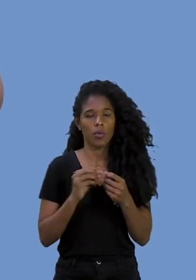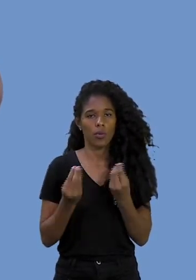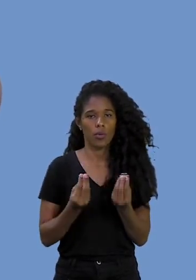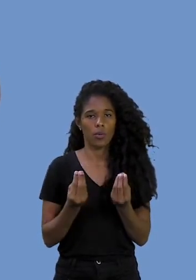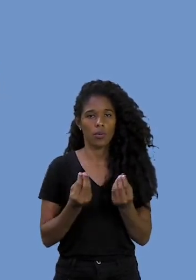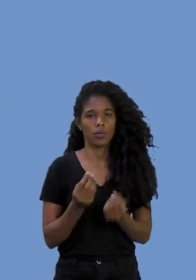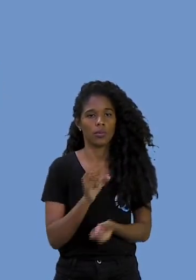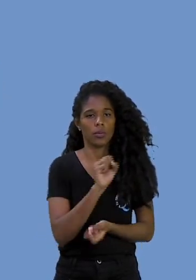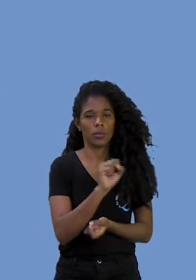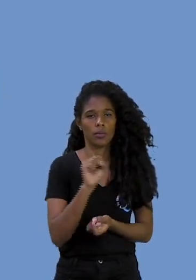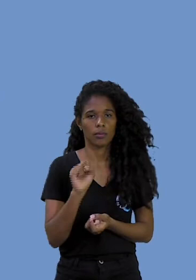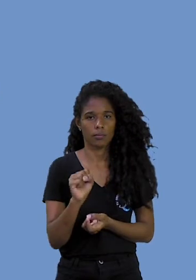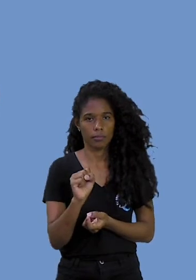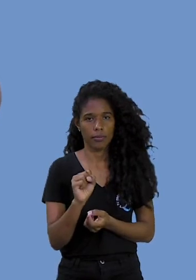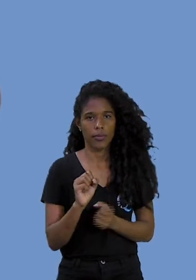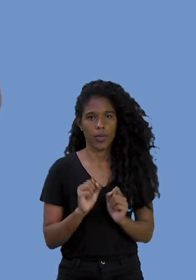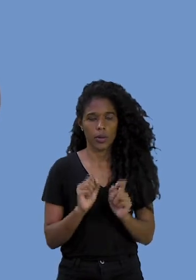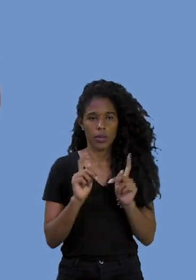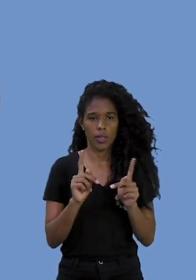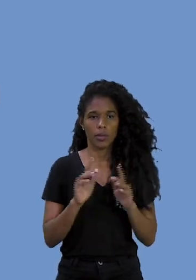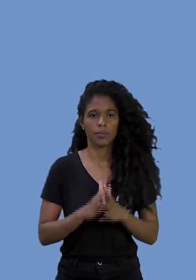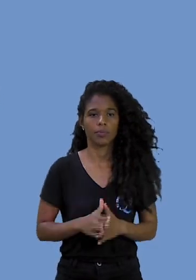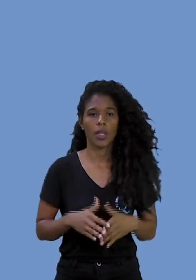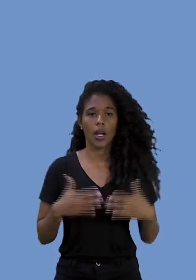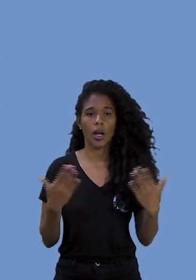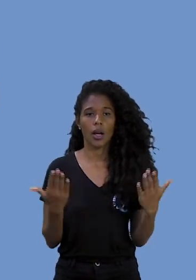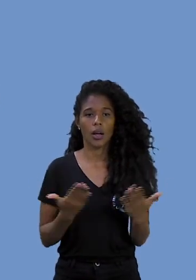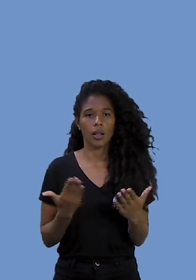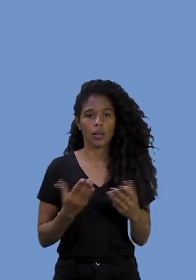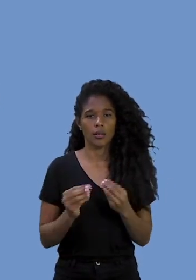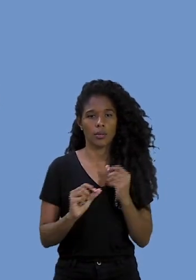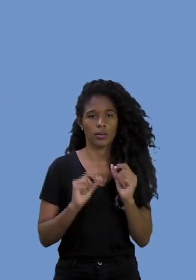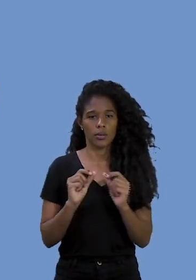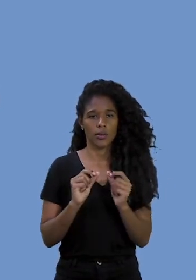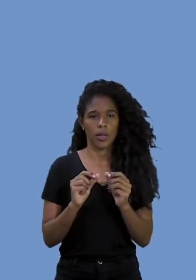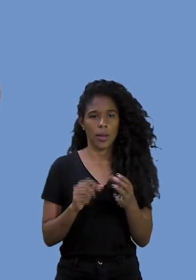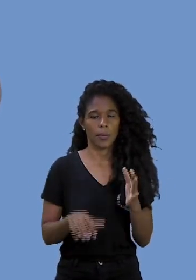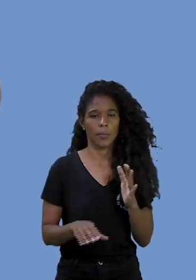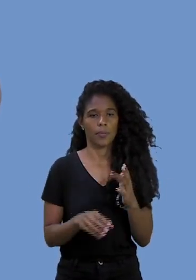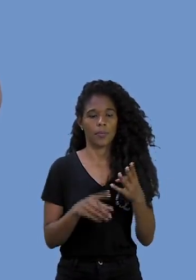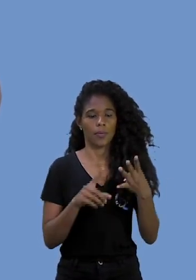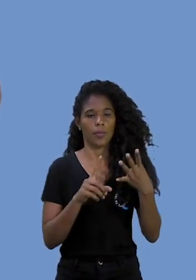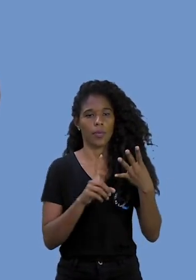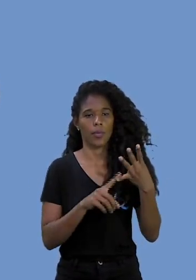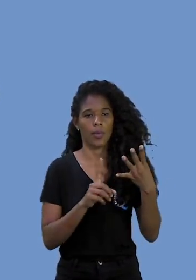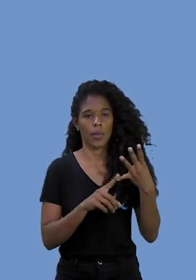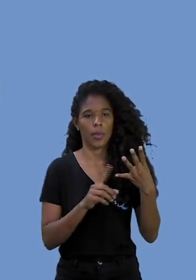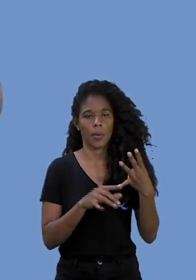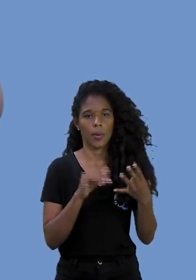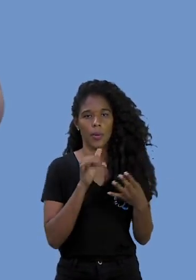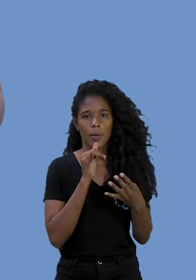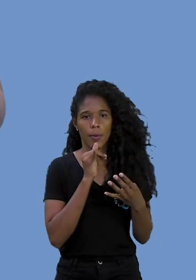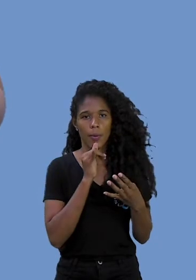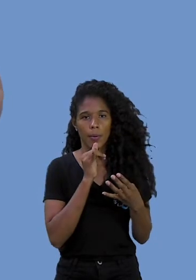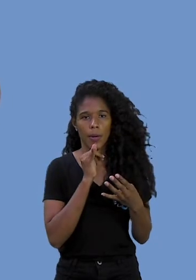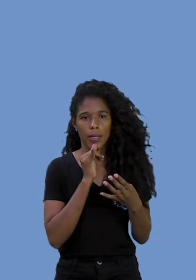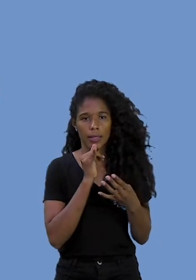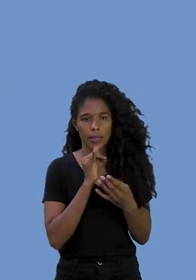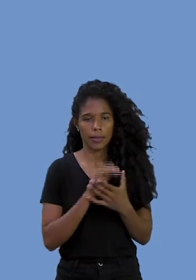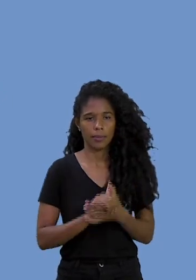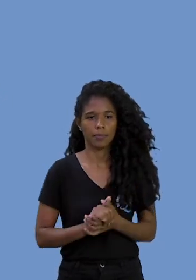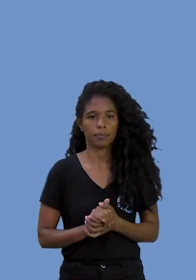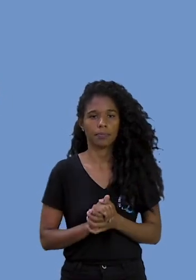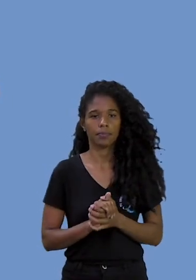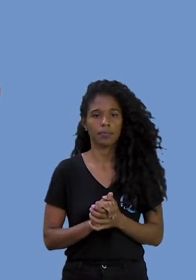professora? Hiperativo, interestadual, super interessante. Olha só, o prefixo terminou com